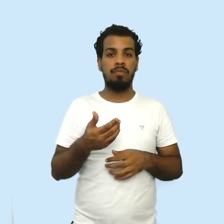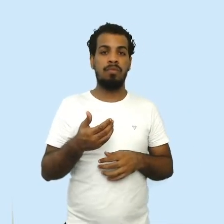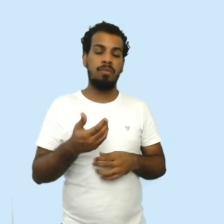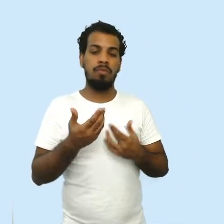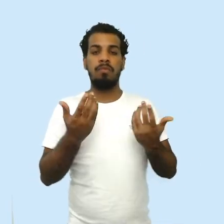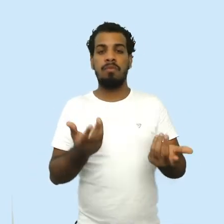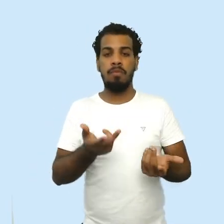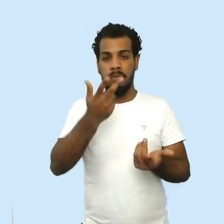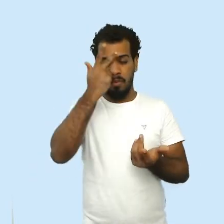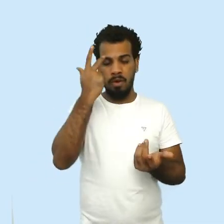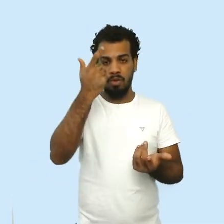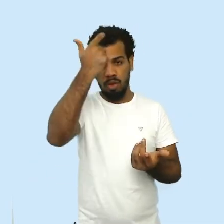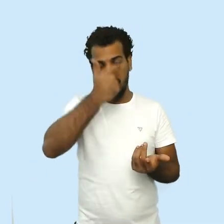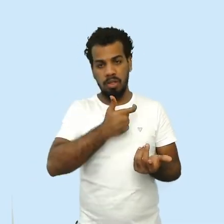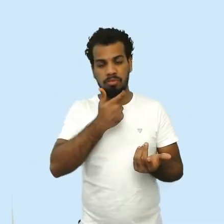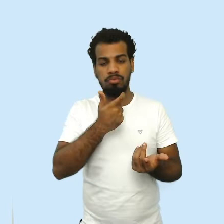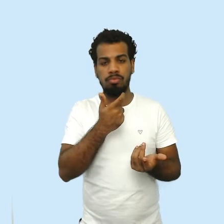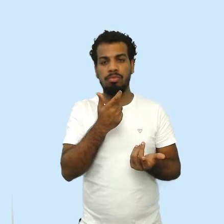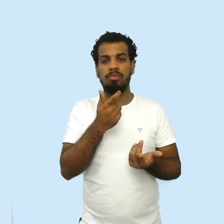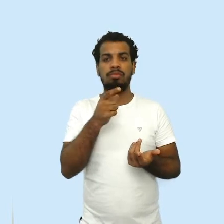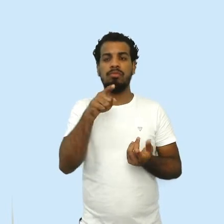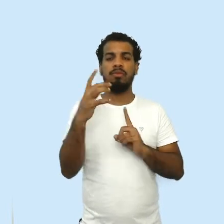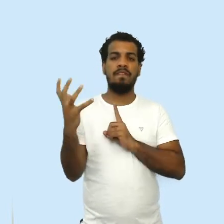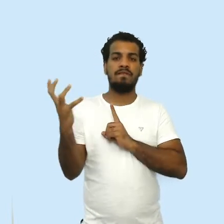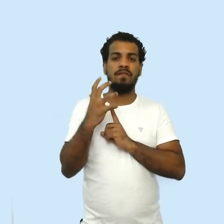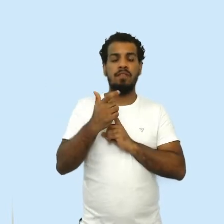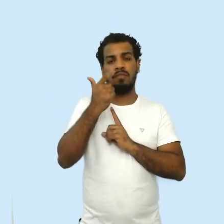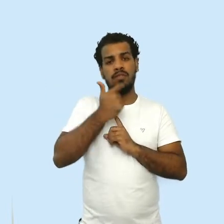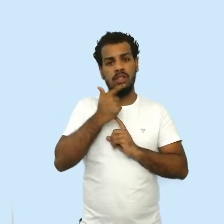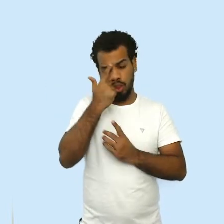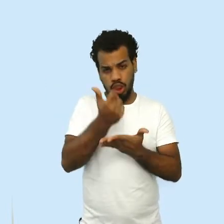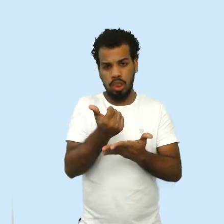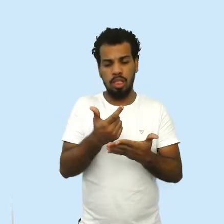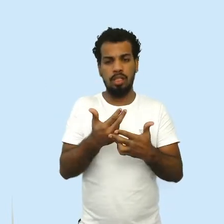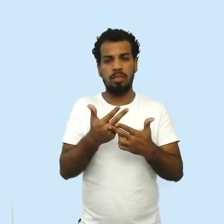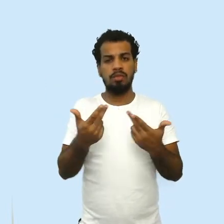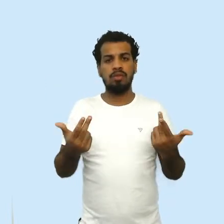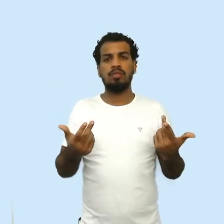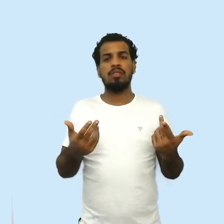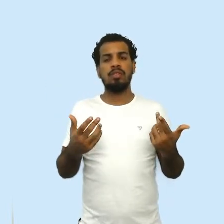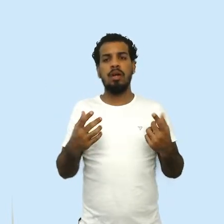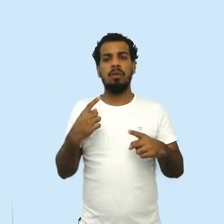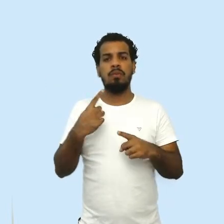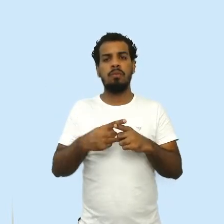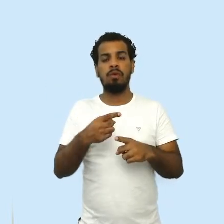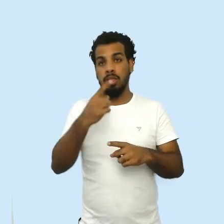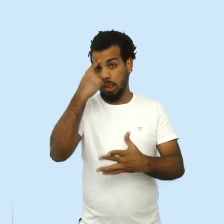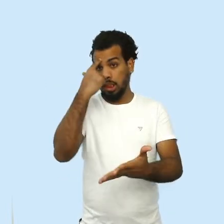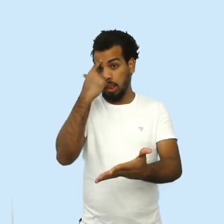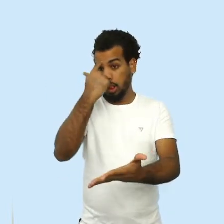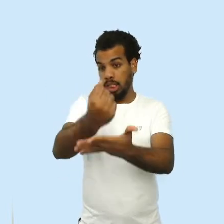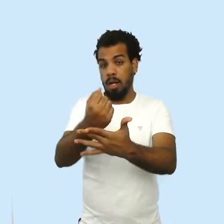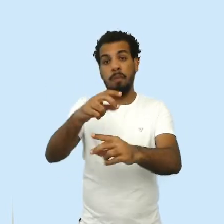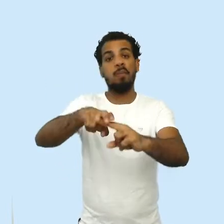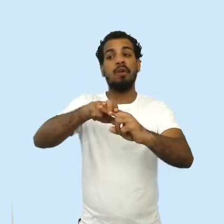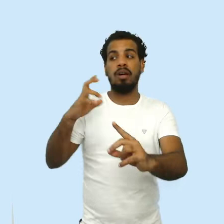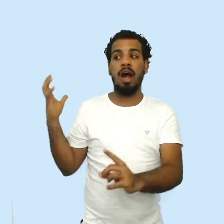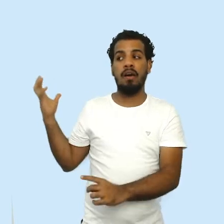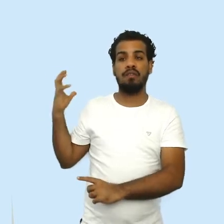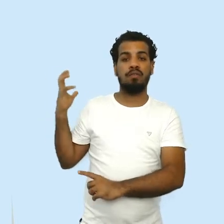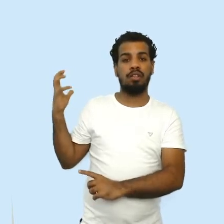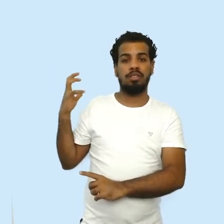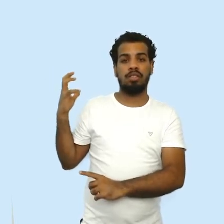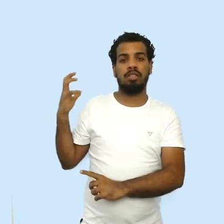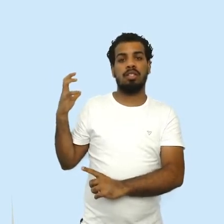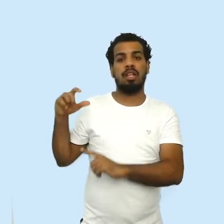enquanto pessoa e isso influencia na tua tomada de decisões. Você acaba tomando decisões influenciado por um programa